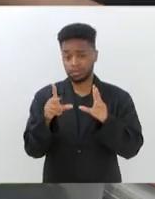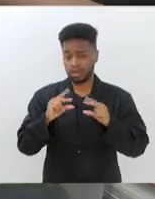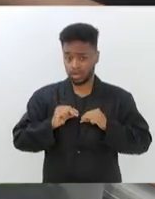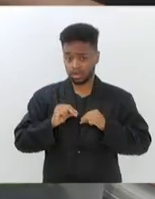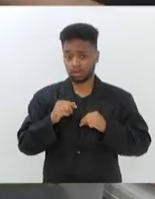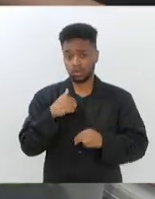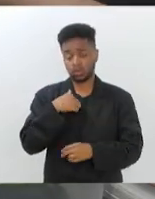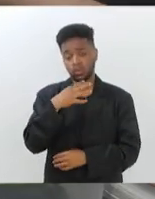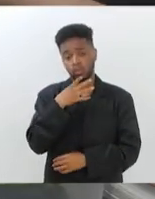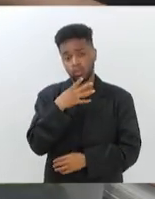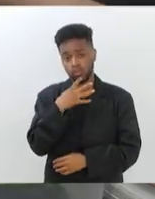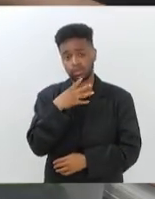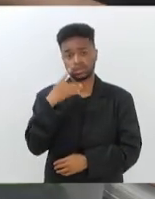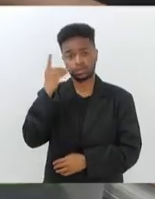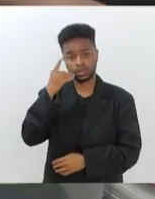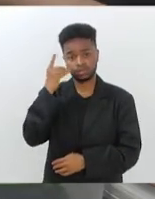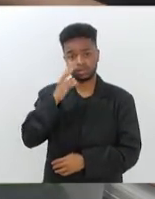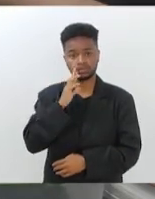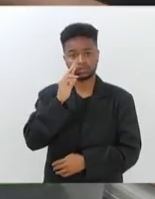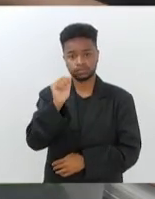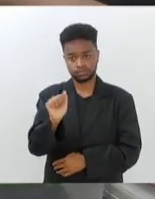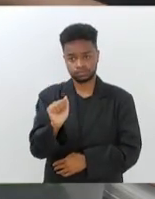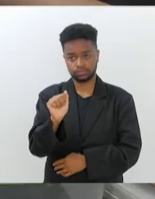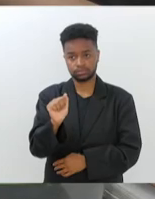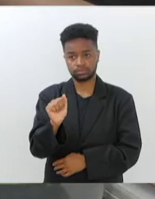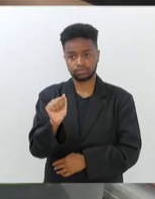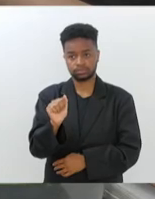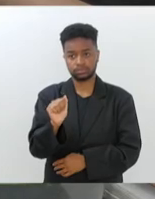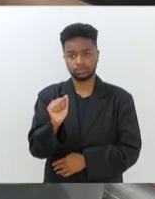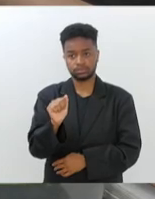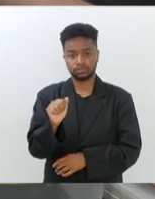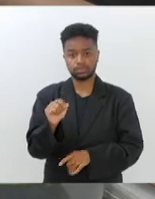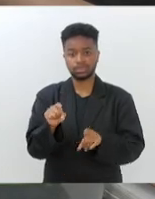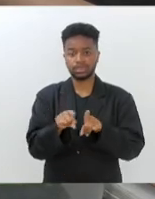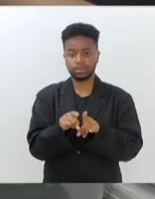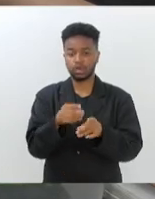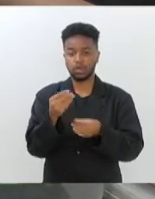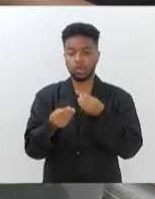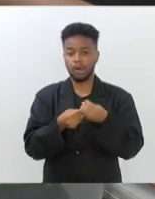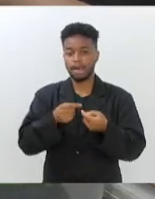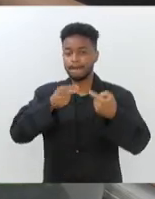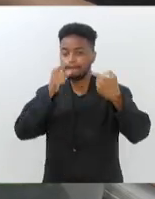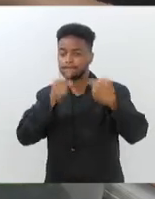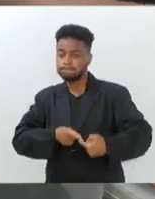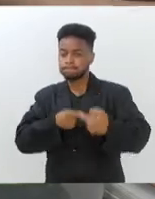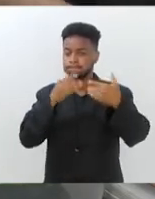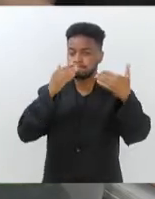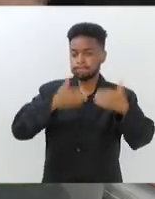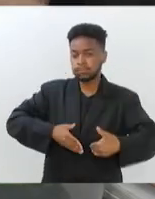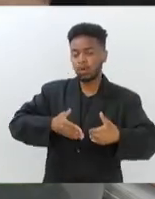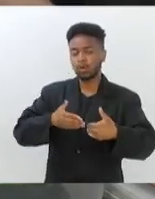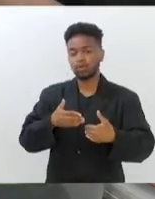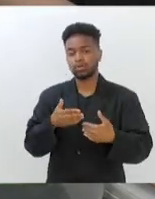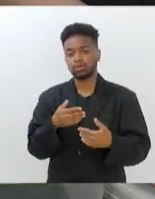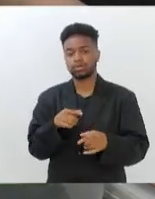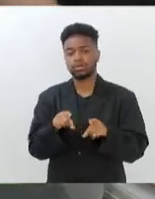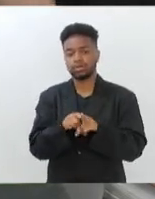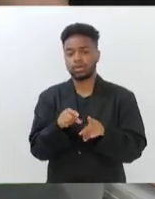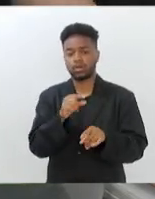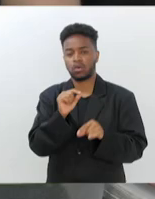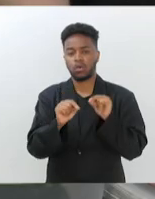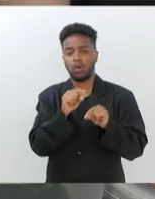conhecendo o deputado Amorim a sua extrema combatividade o seu